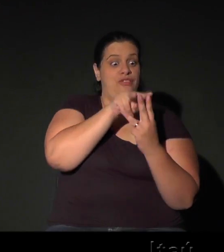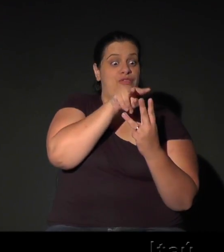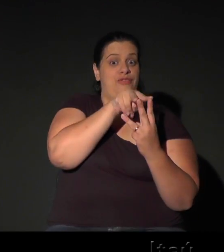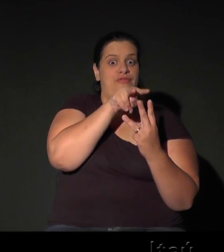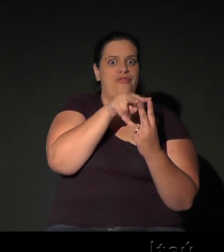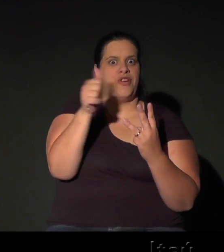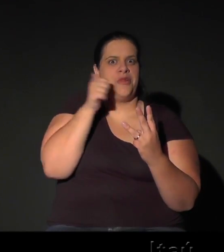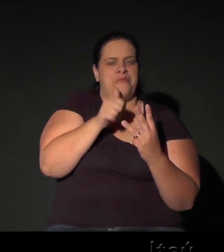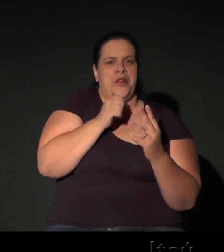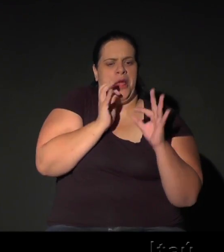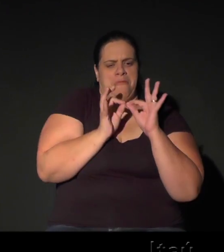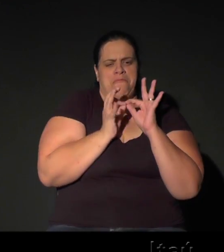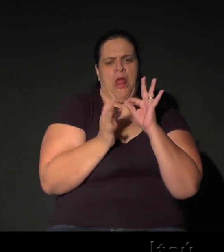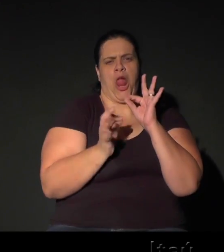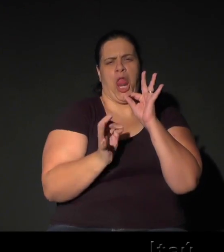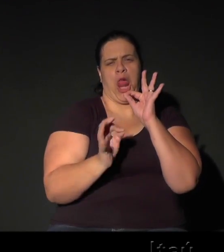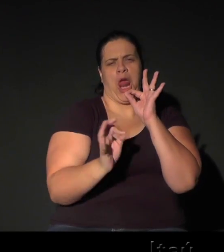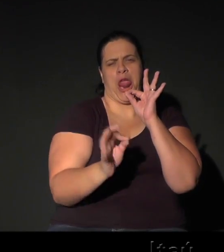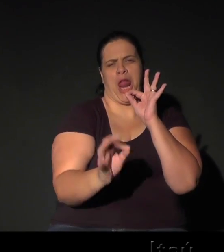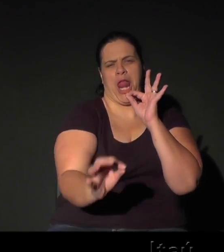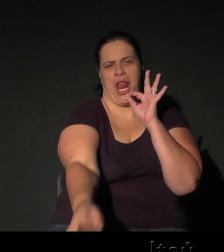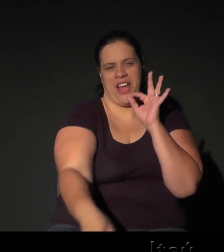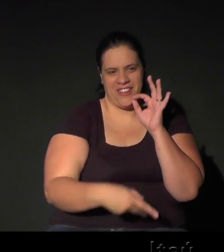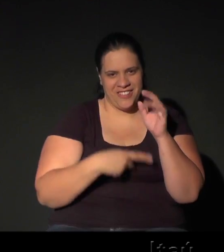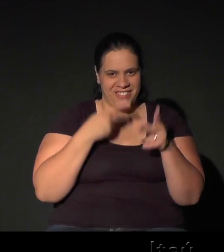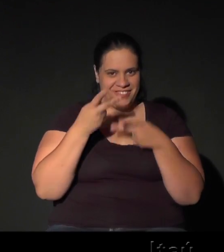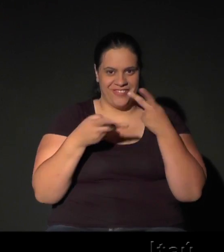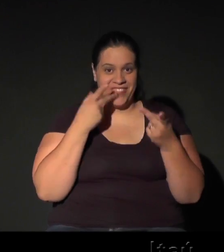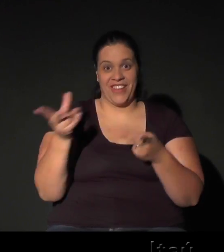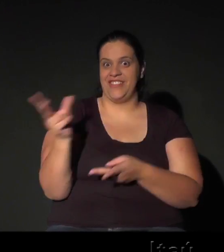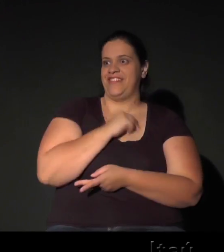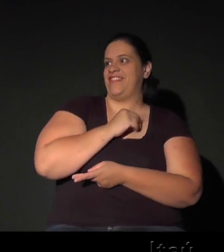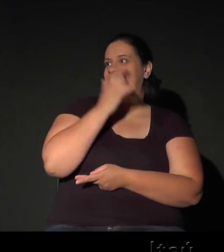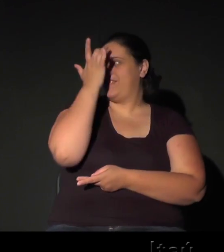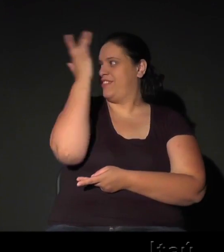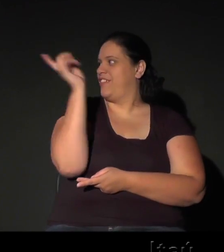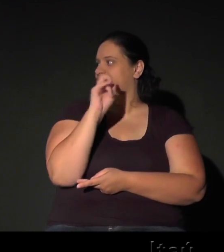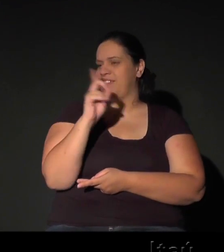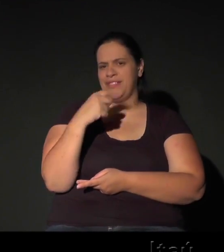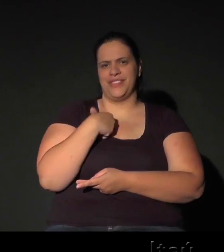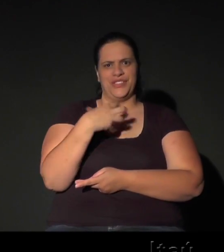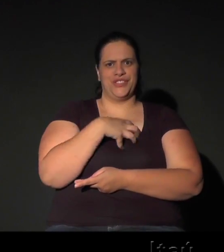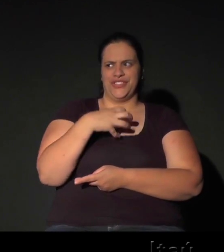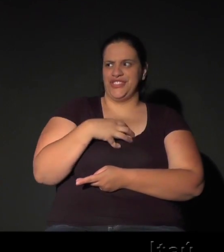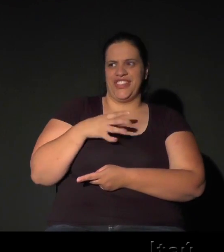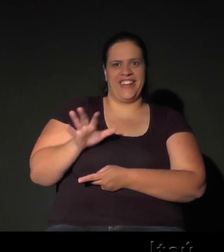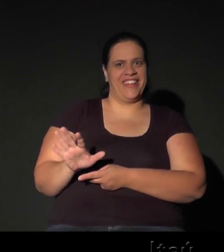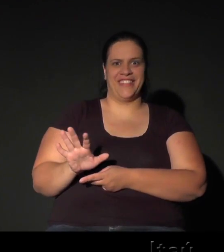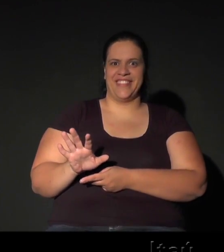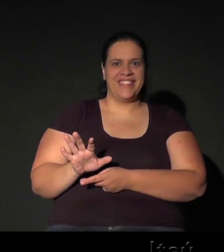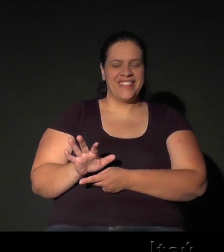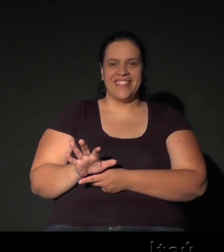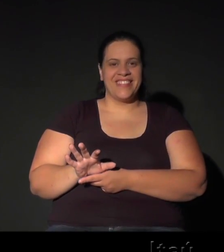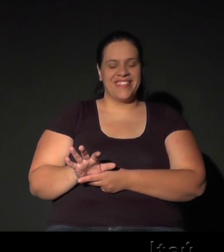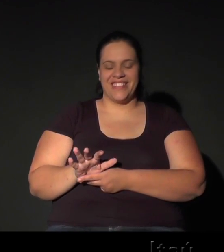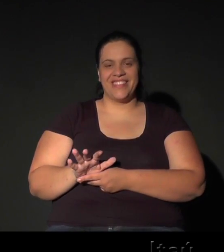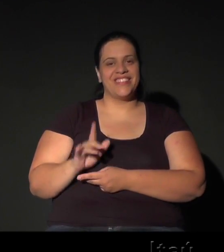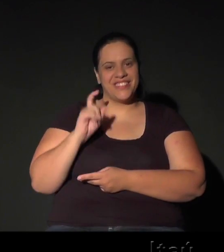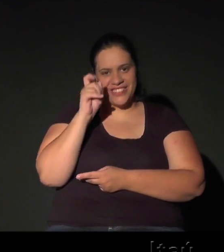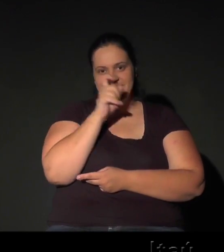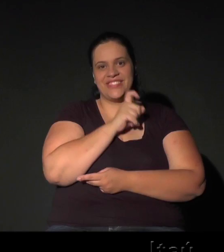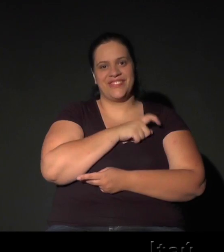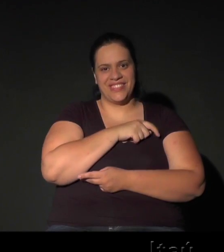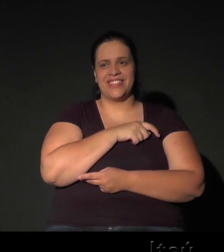duas metralhadoras não é mole não eu não tô nesse ritmo Tá